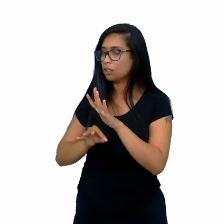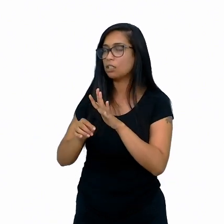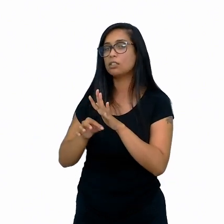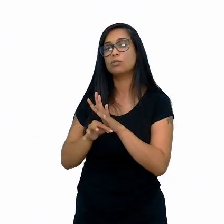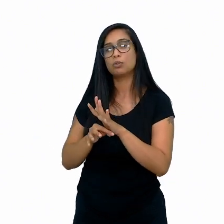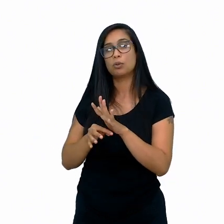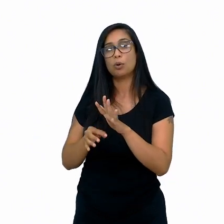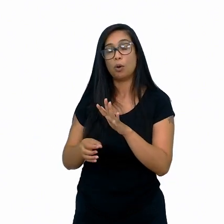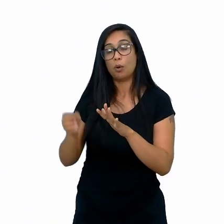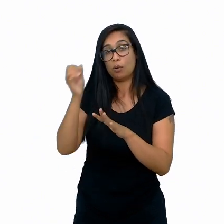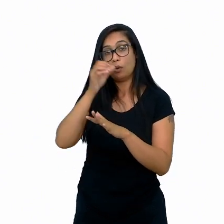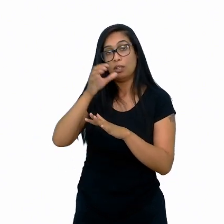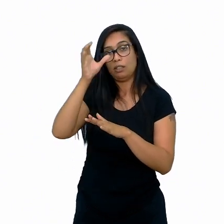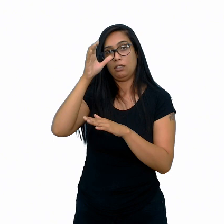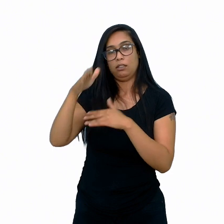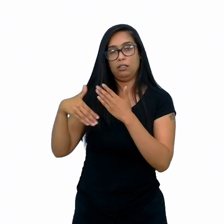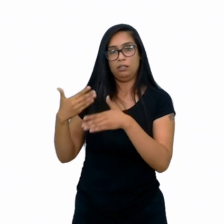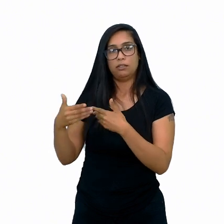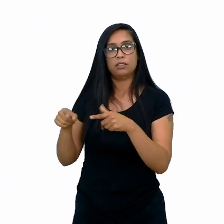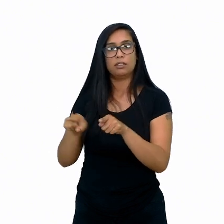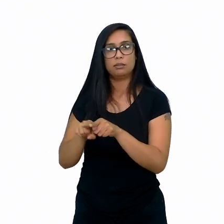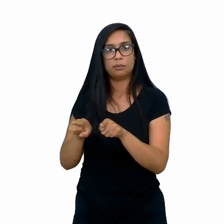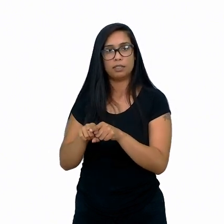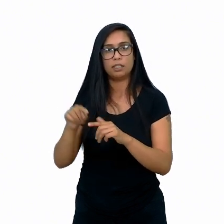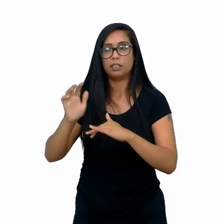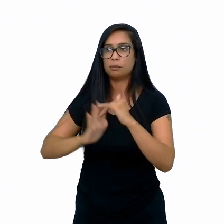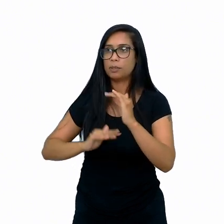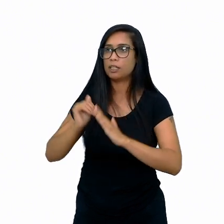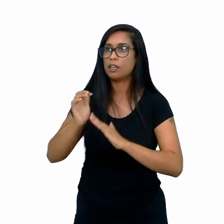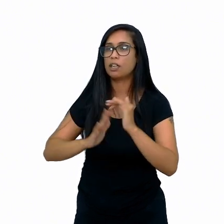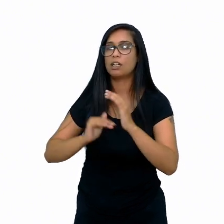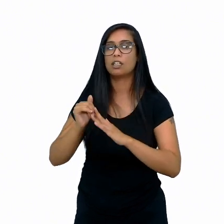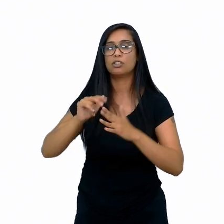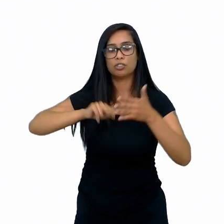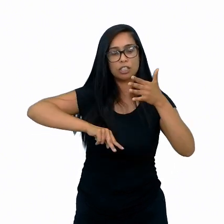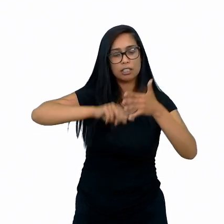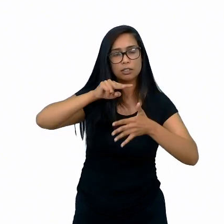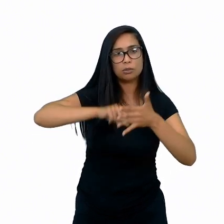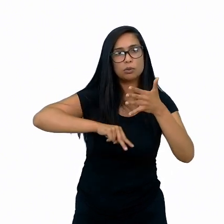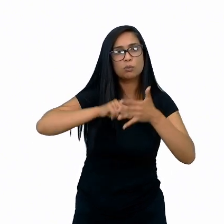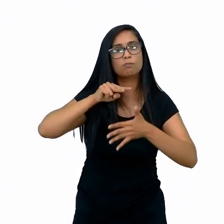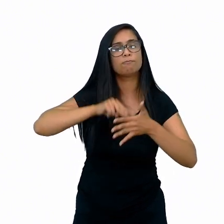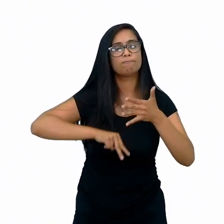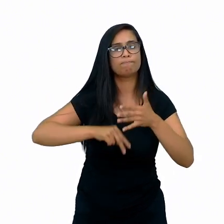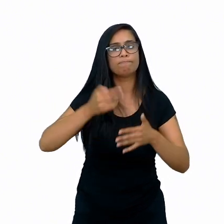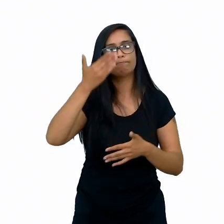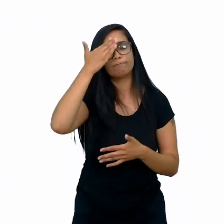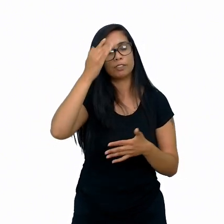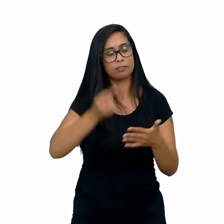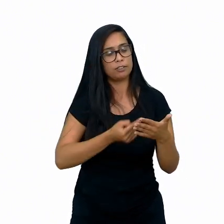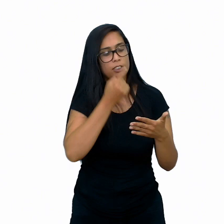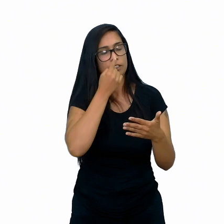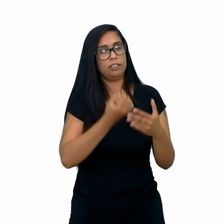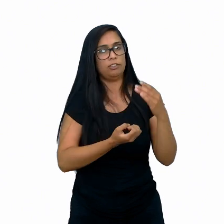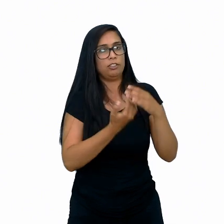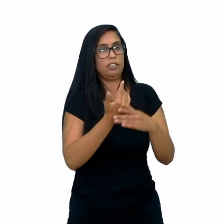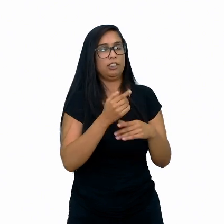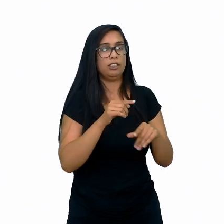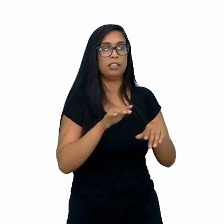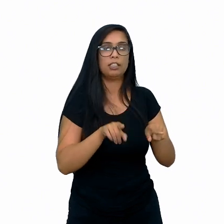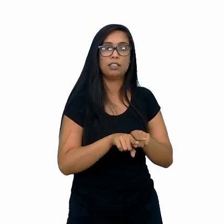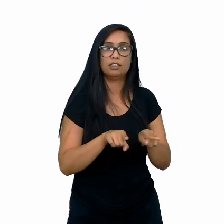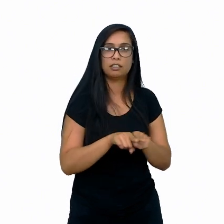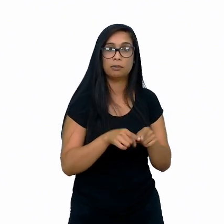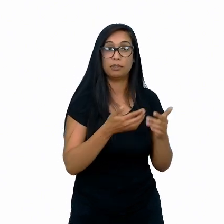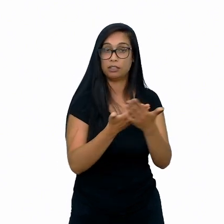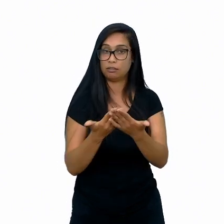então, capacidades e procedimentos de leitura, implicados na ação de ler para estudar. A